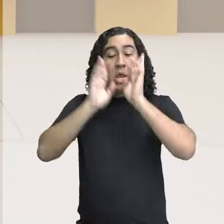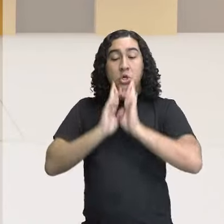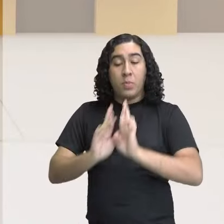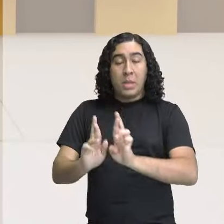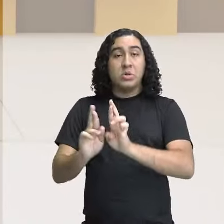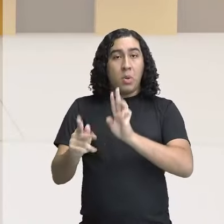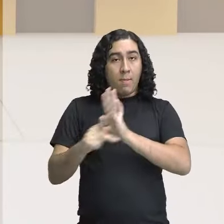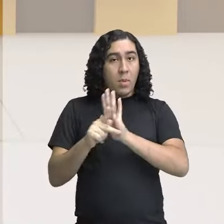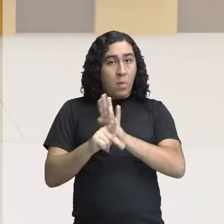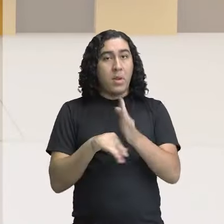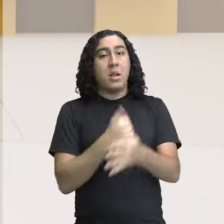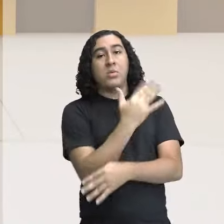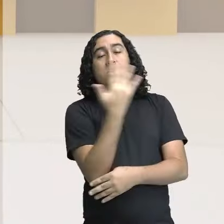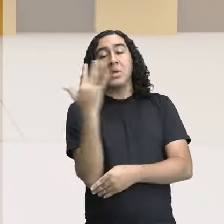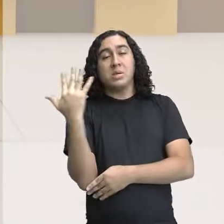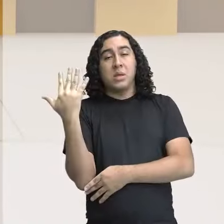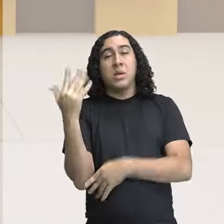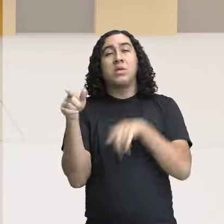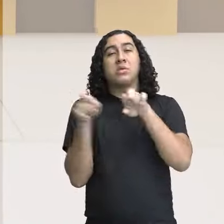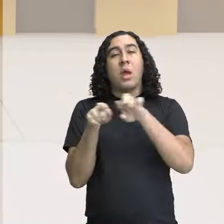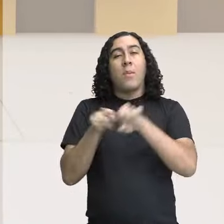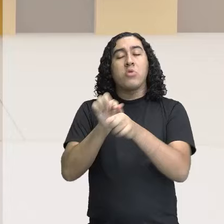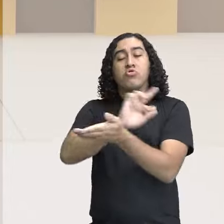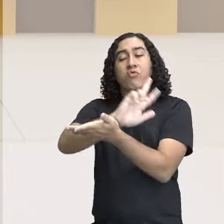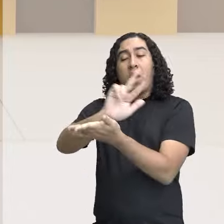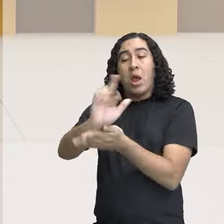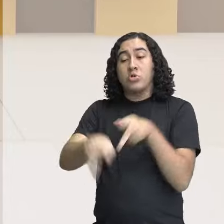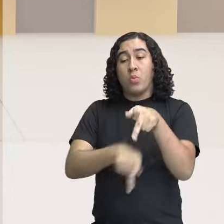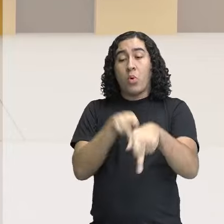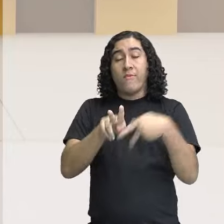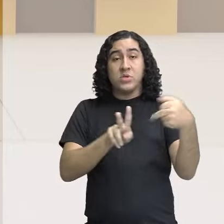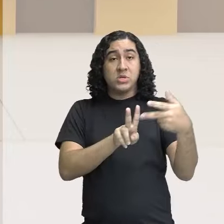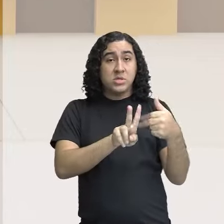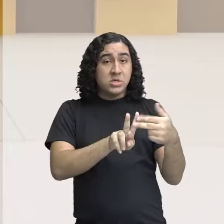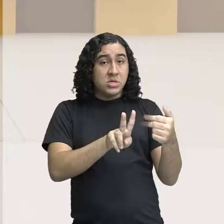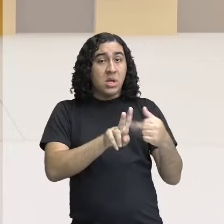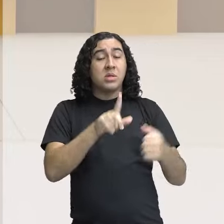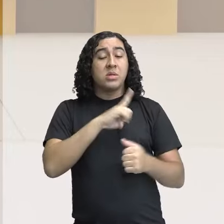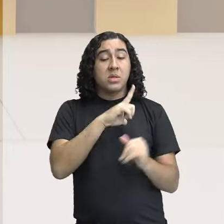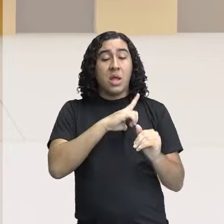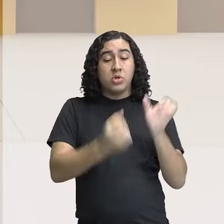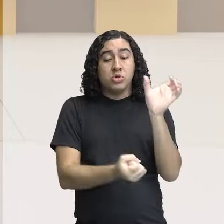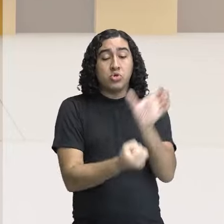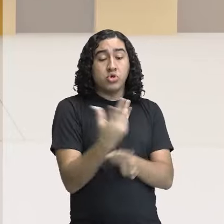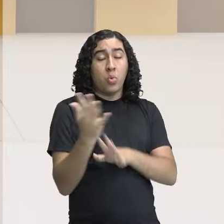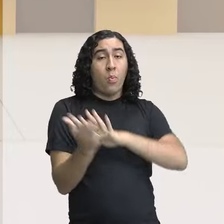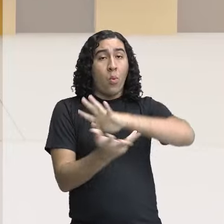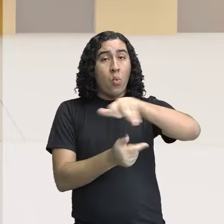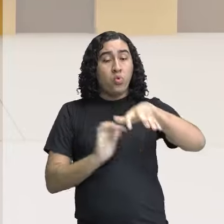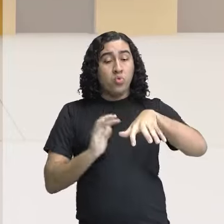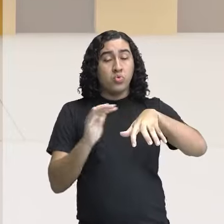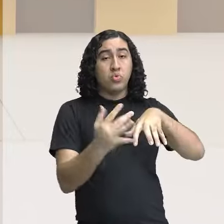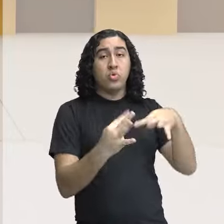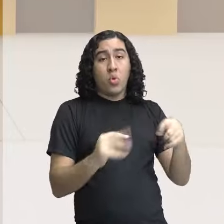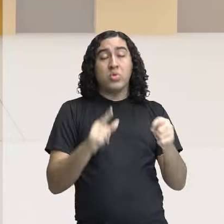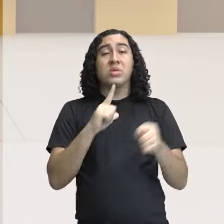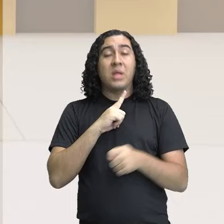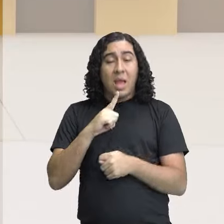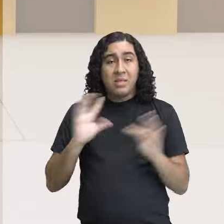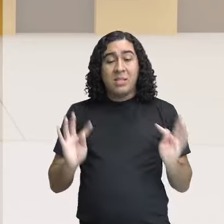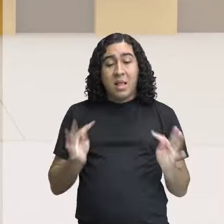própria natureza. E os diversos povos indígenas que se desenvolveram ao redor do mundo têm